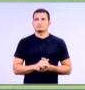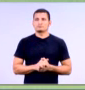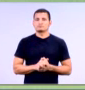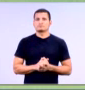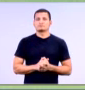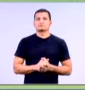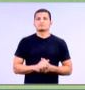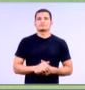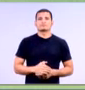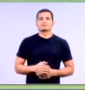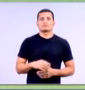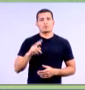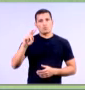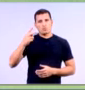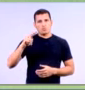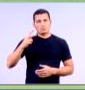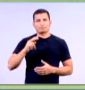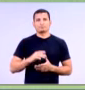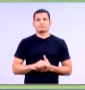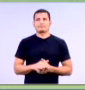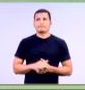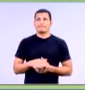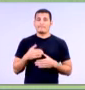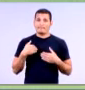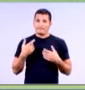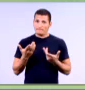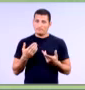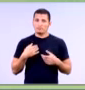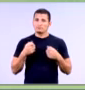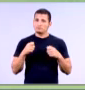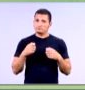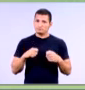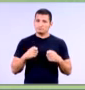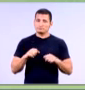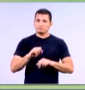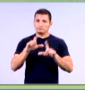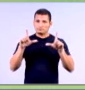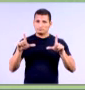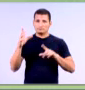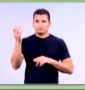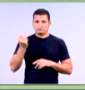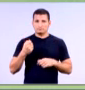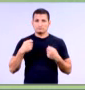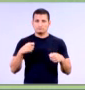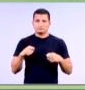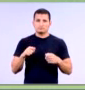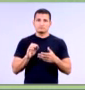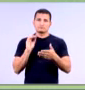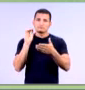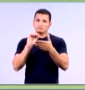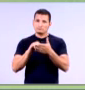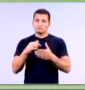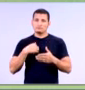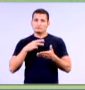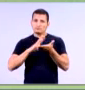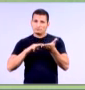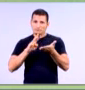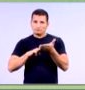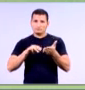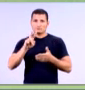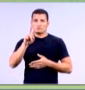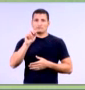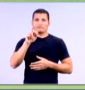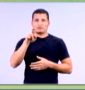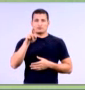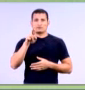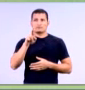Parâmetro ou argumento. Então, para eu poder executar o sacar, eu preciso passar para o meu método uma variável